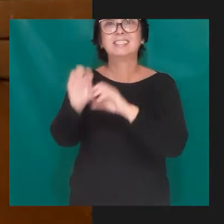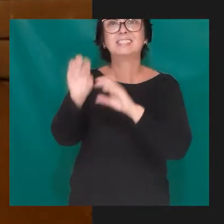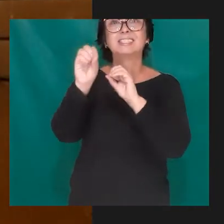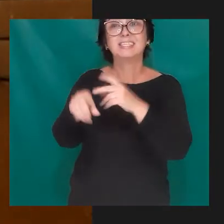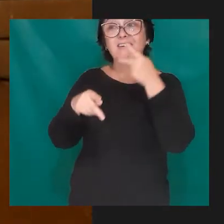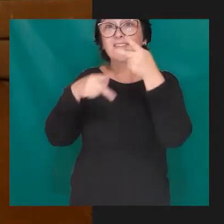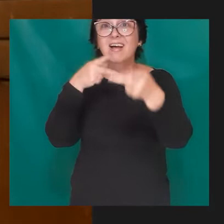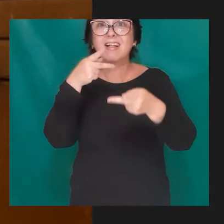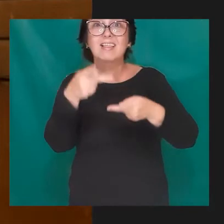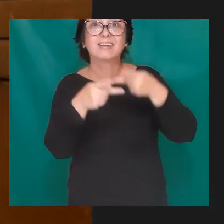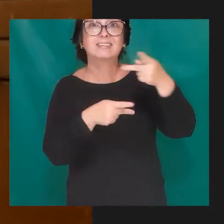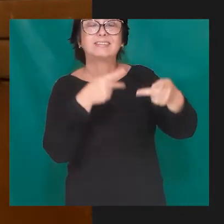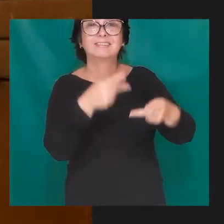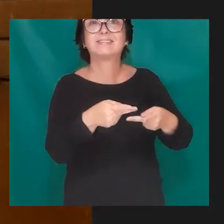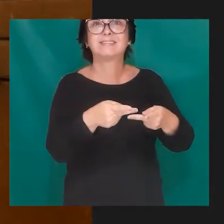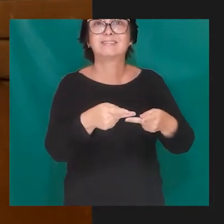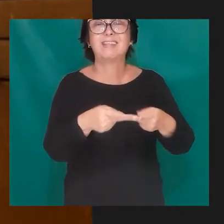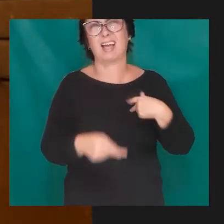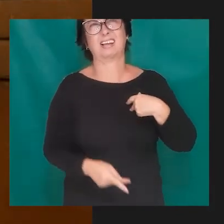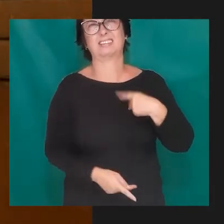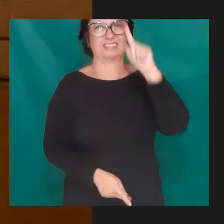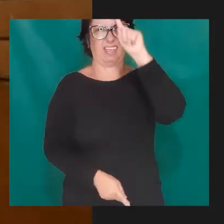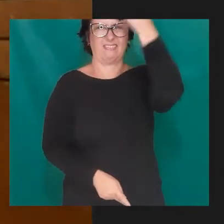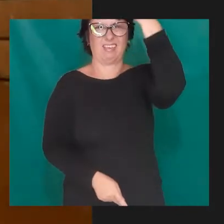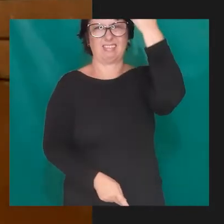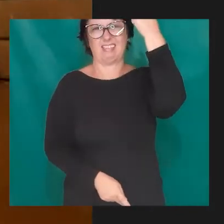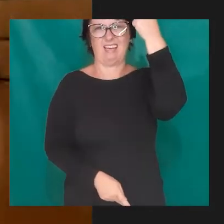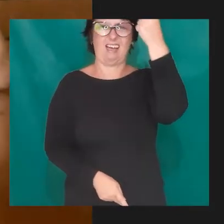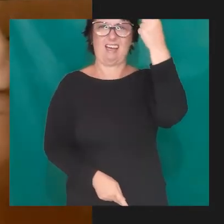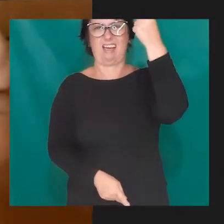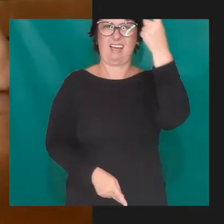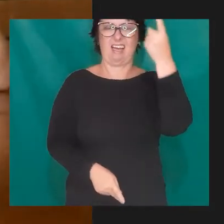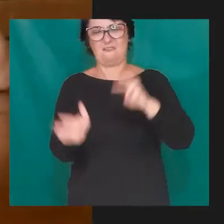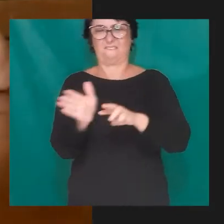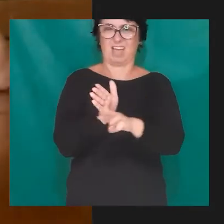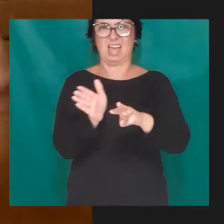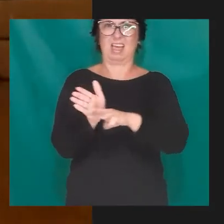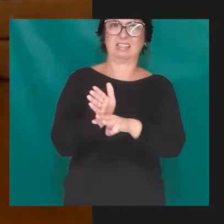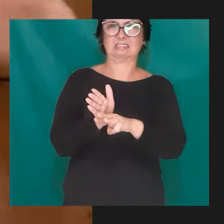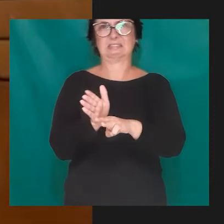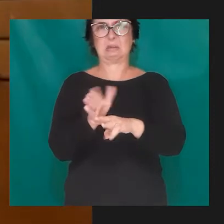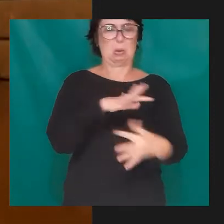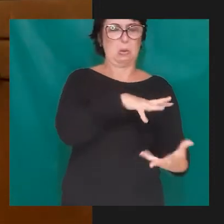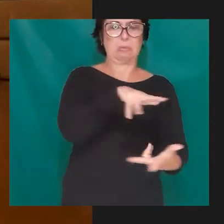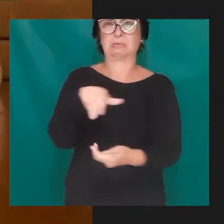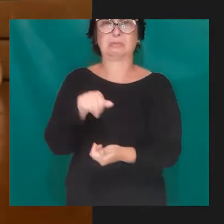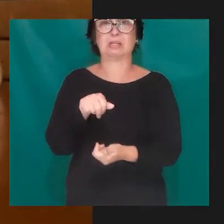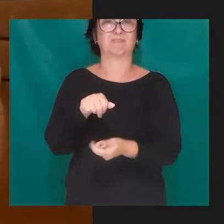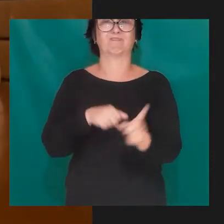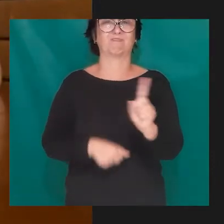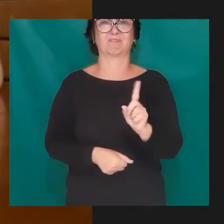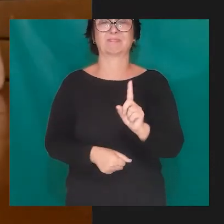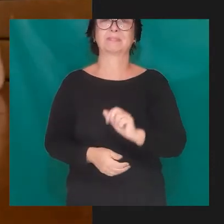do projeto FACULDAD, a gente não quer inventar agora, a gente não vai querer dizer, não, agora nós inventamos um método, no mundo inteiro não existe. Aí, por que